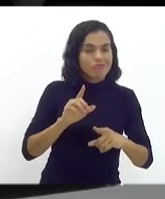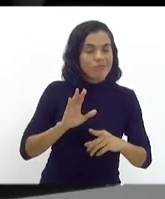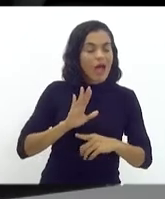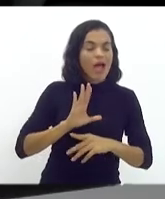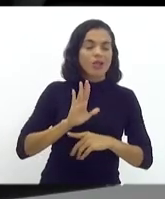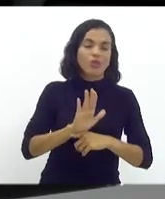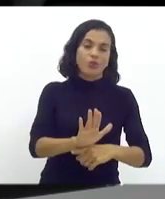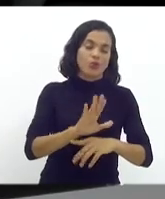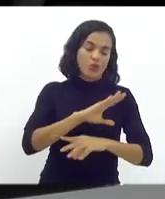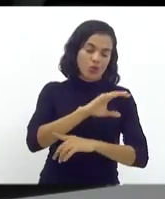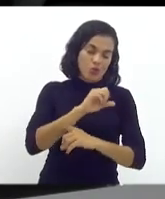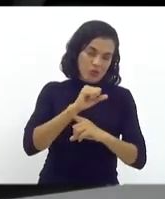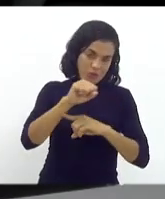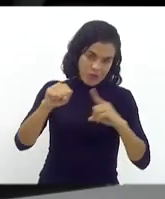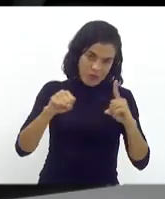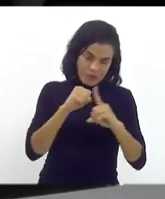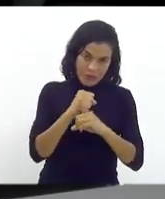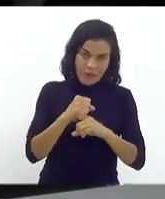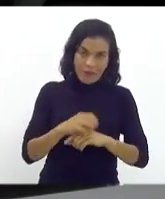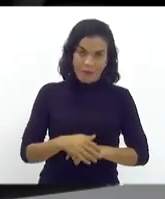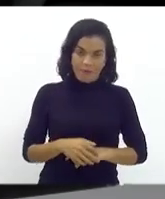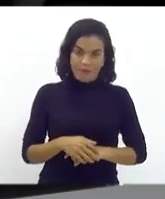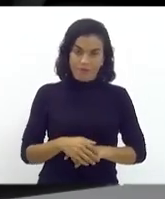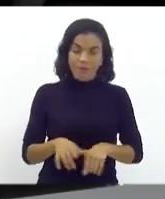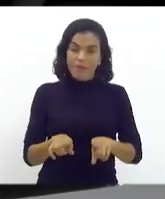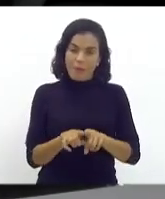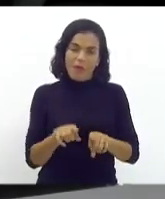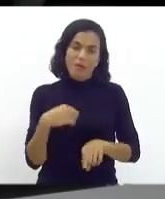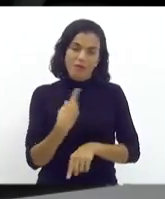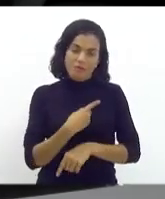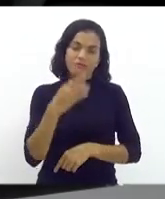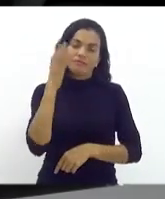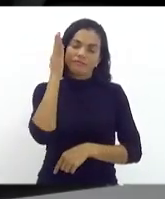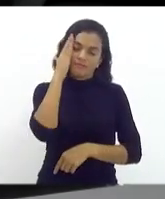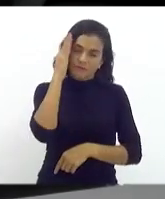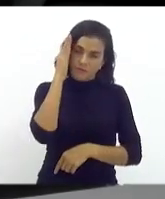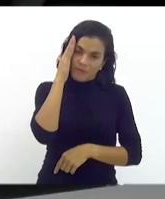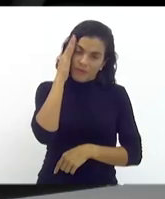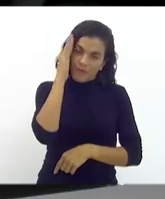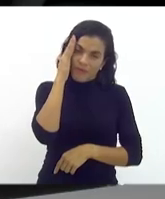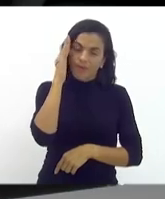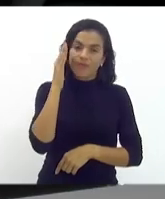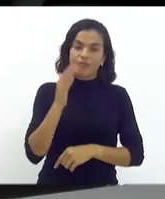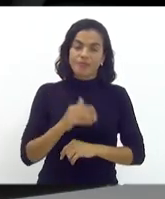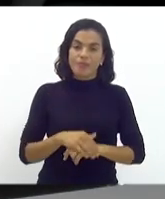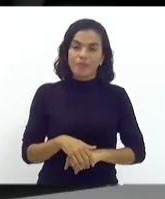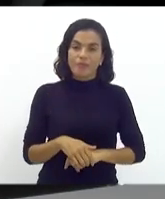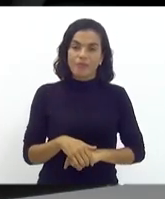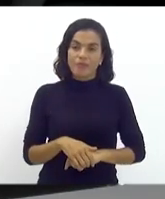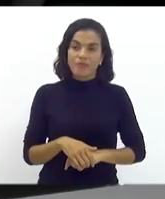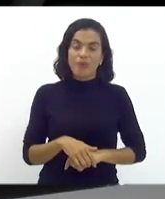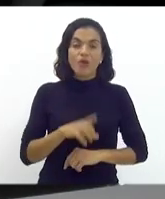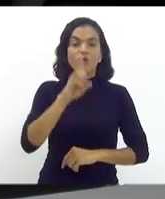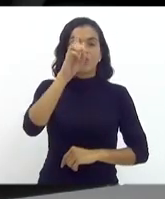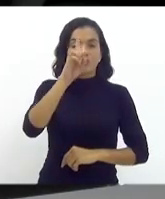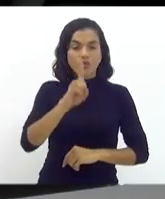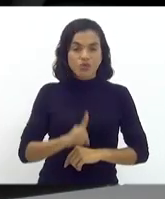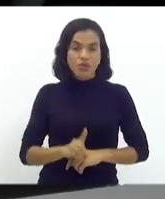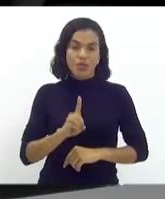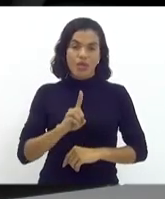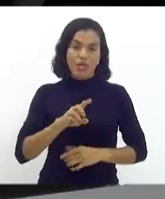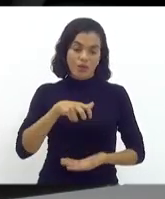integram a sociedade inegavelmente a gente sabe que que é o nosso Direito Penal